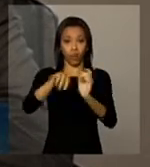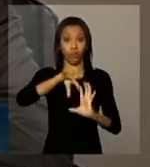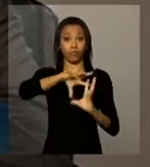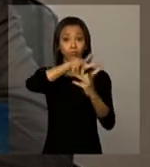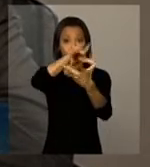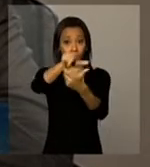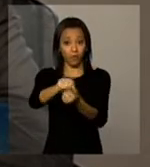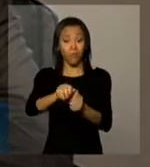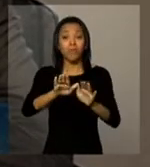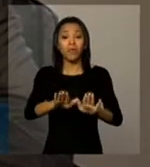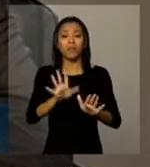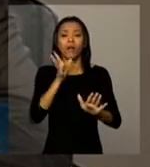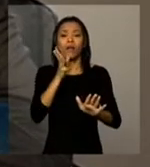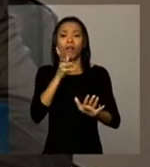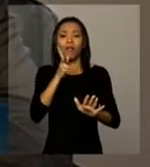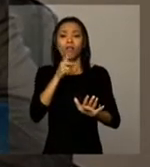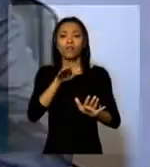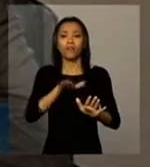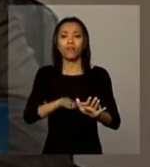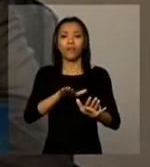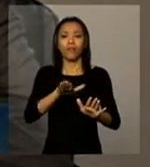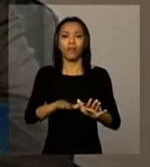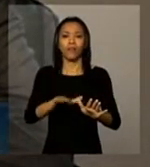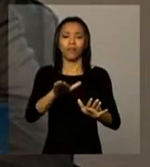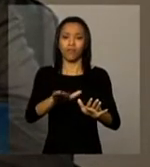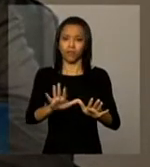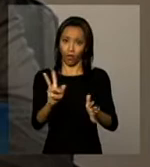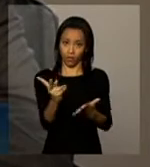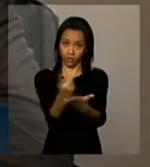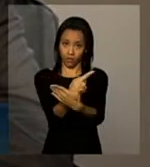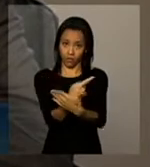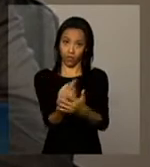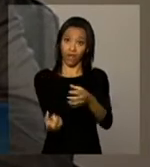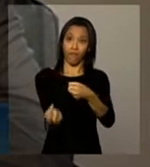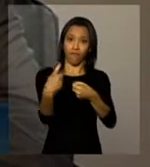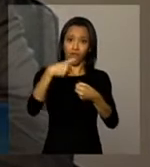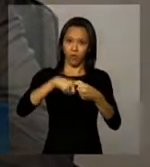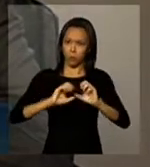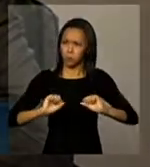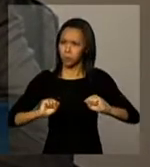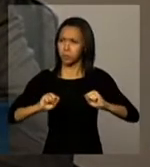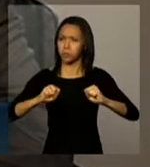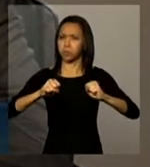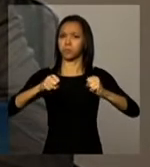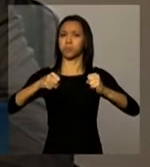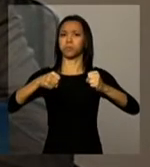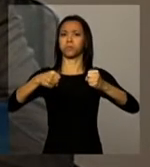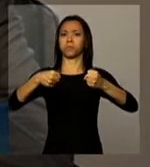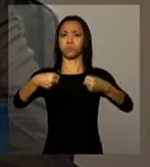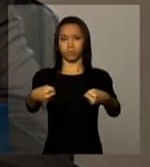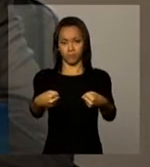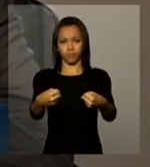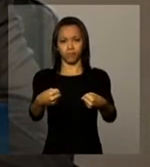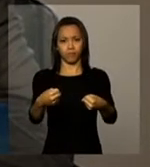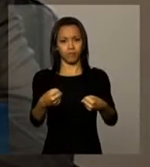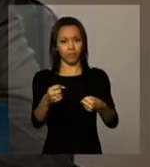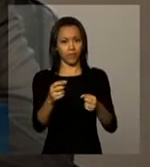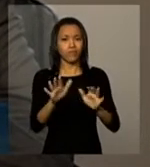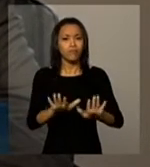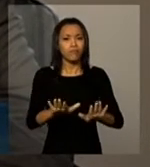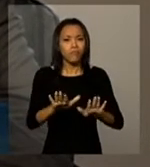sendo lenta, talvez mais lenta do que aquilo que o mercado está prevendo.